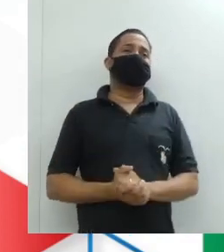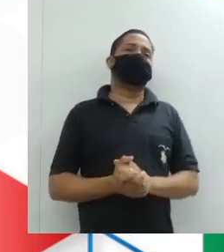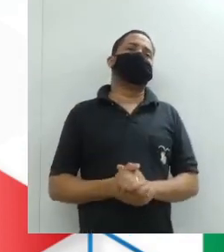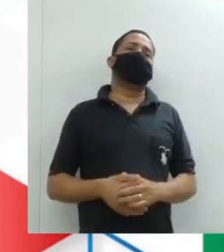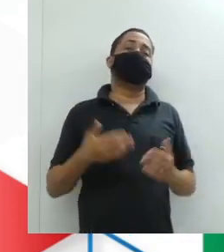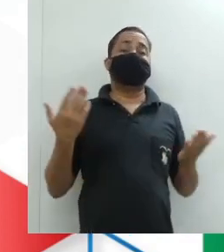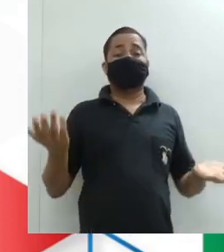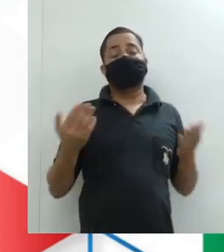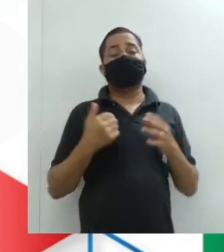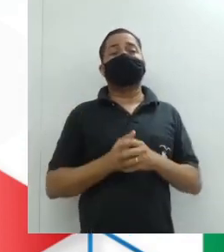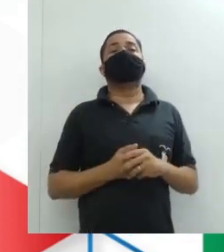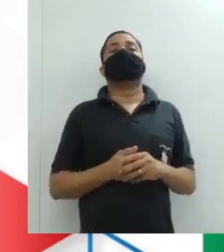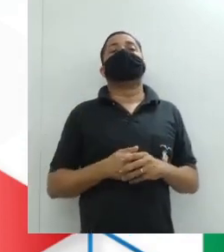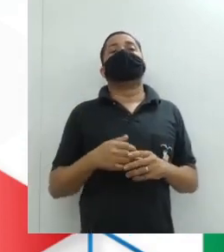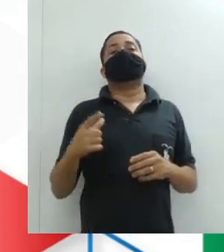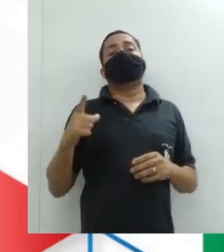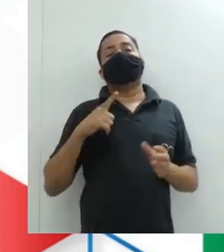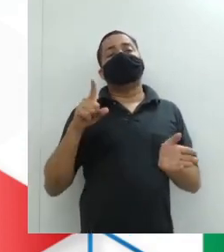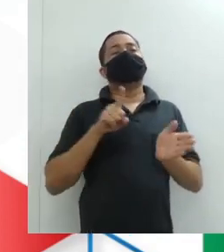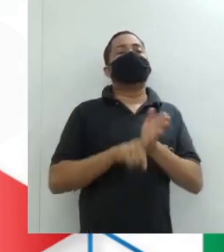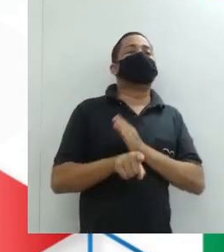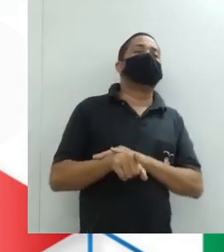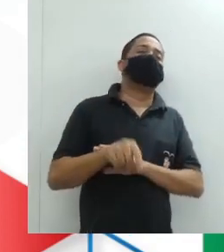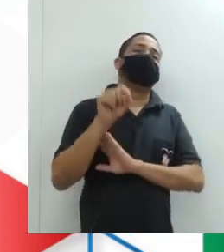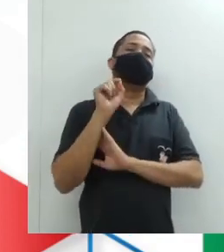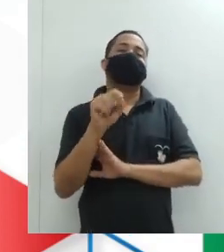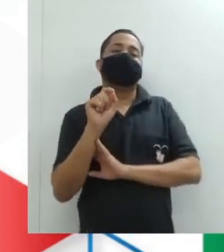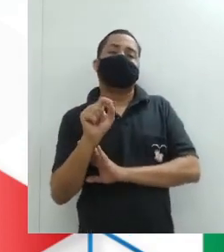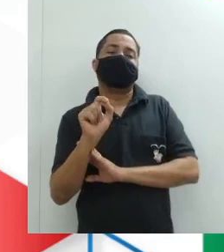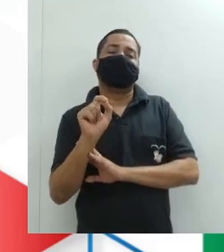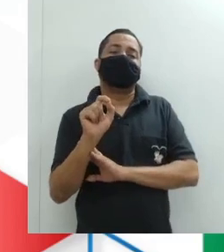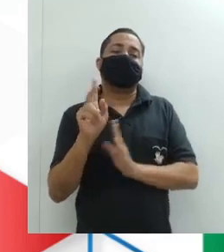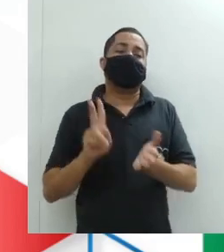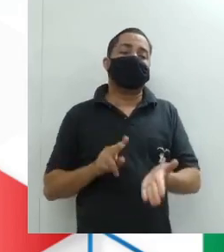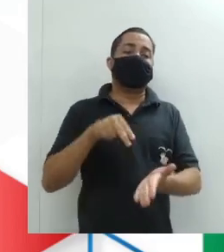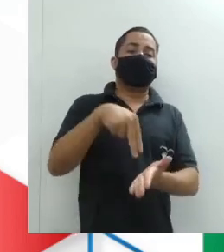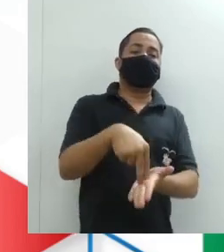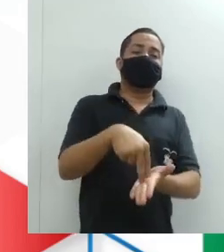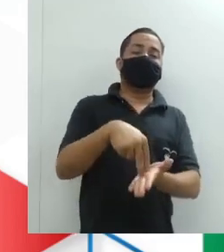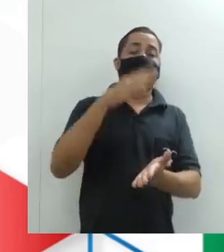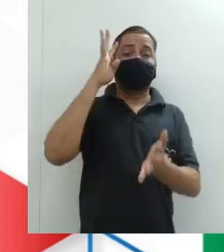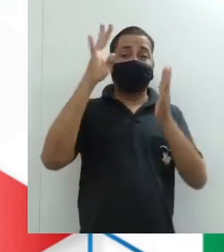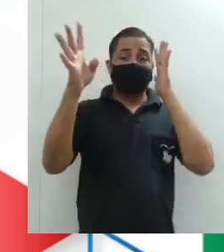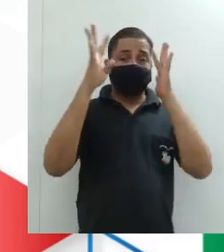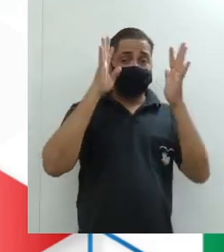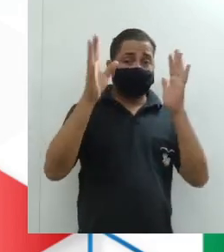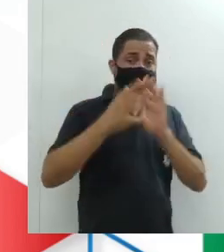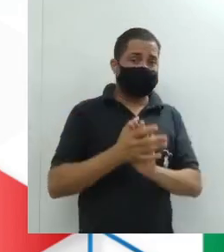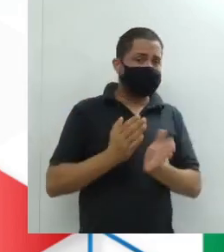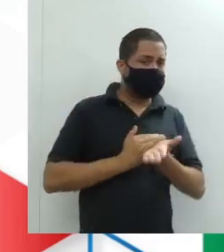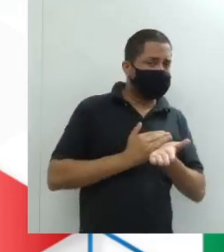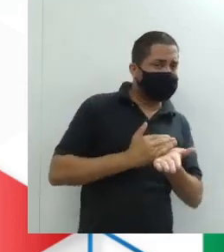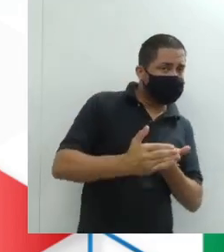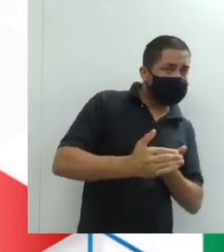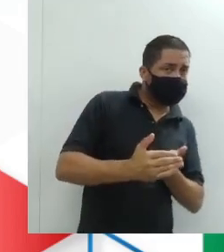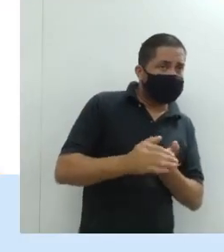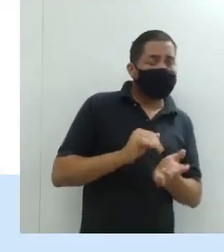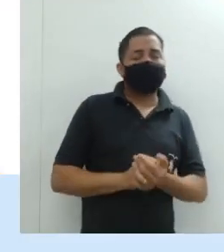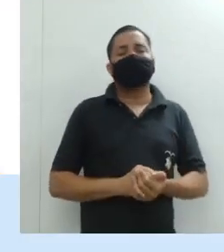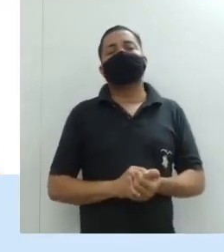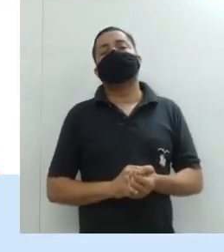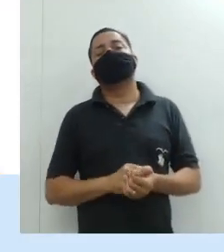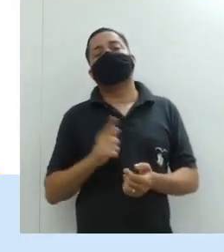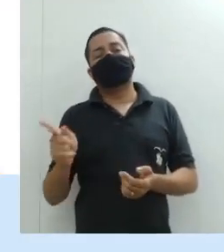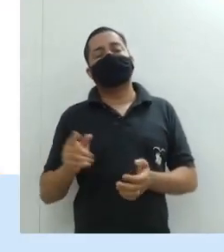eu trago para vocês a grande pergunta. O que é a atitude filosófica? Vamos começar com a atitude